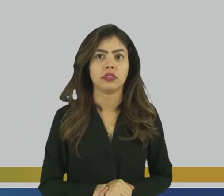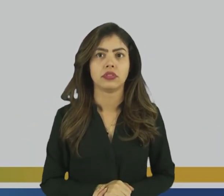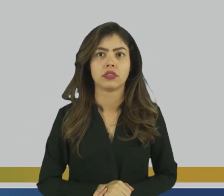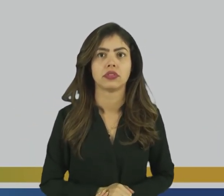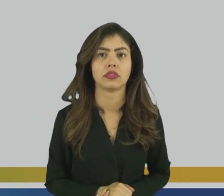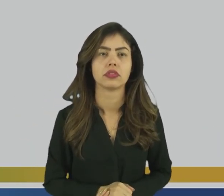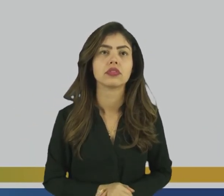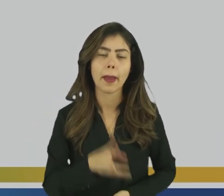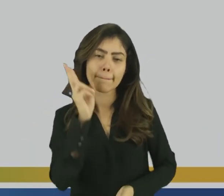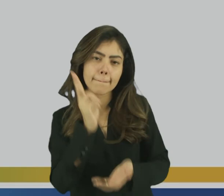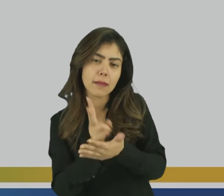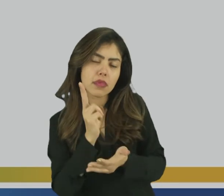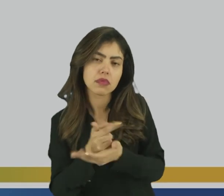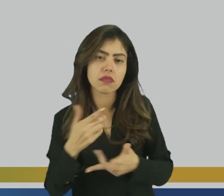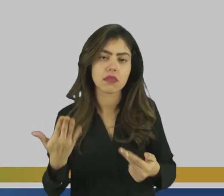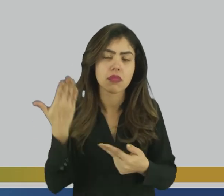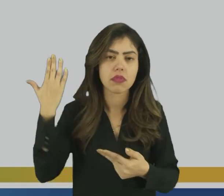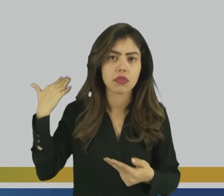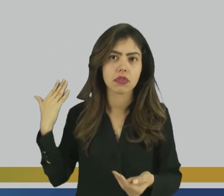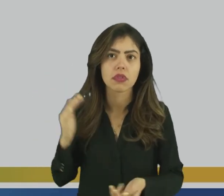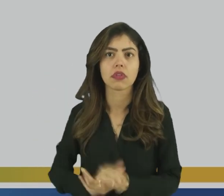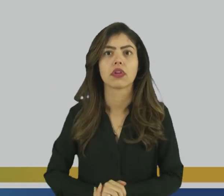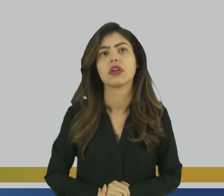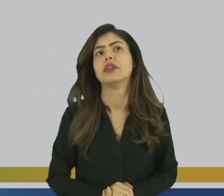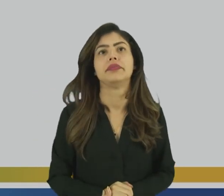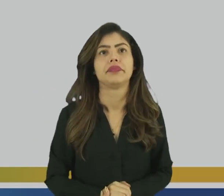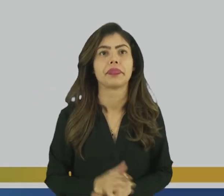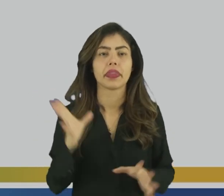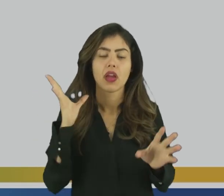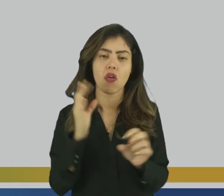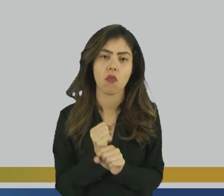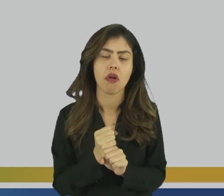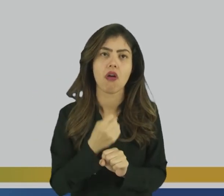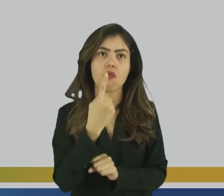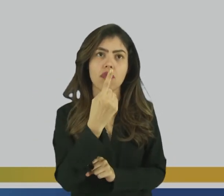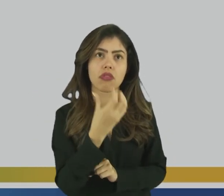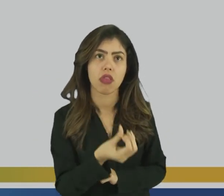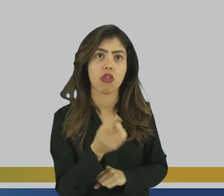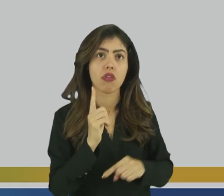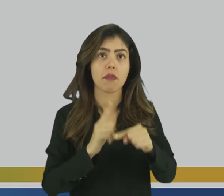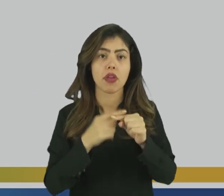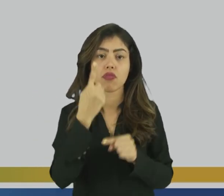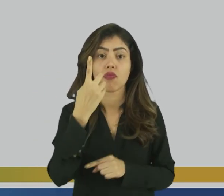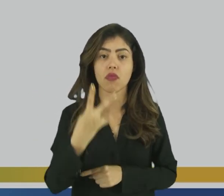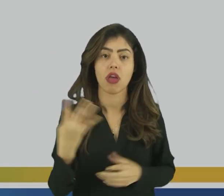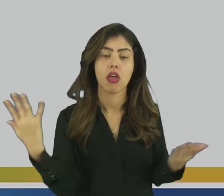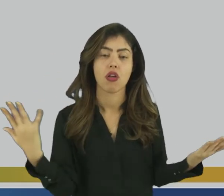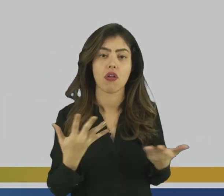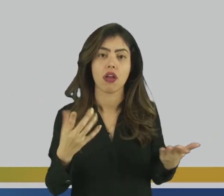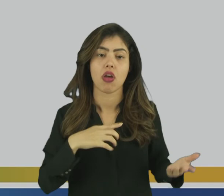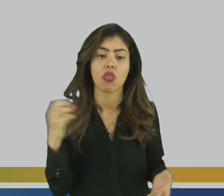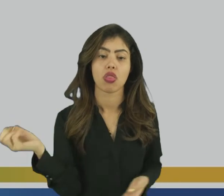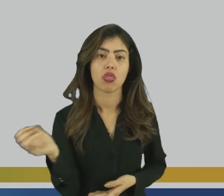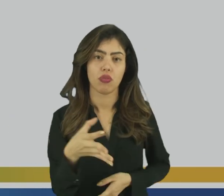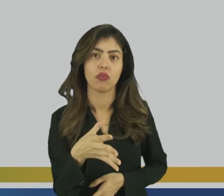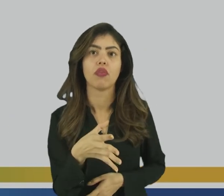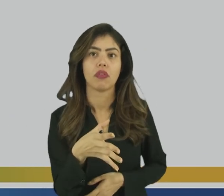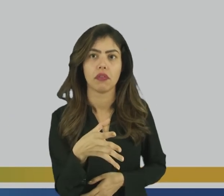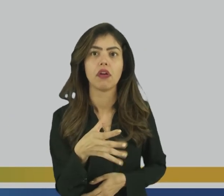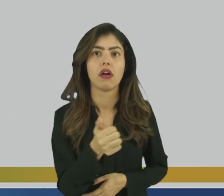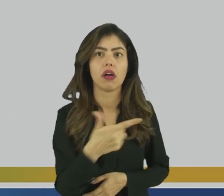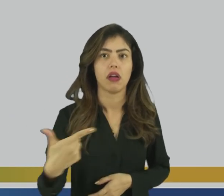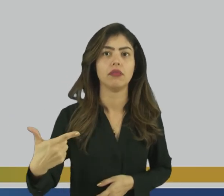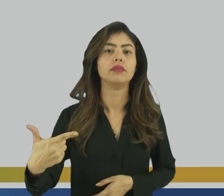A mesma coisa da anterior. Nós vamos somar um sexto mais um quarto. Só que agora o nosso